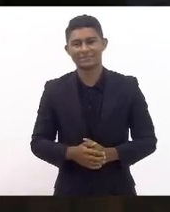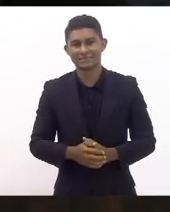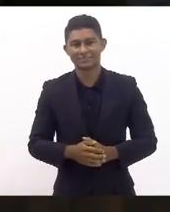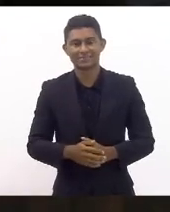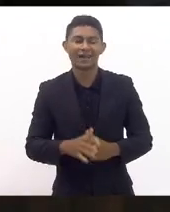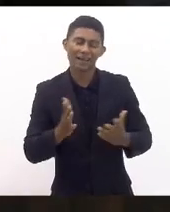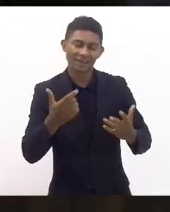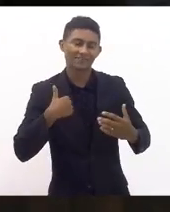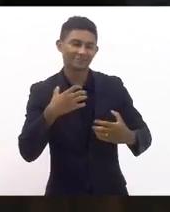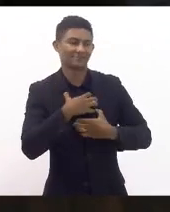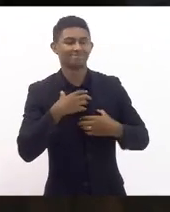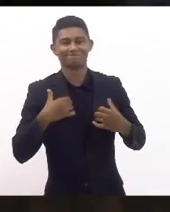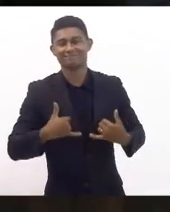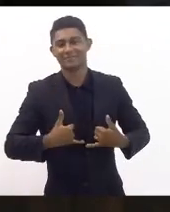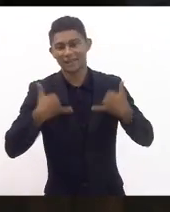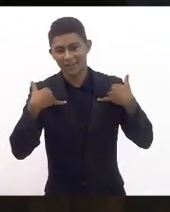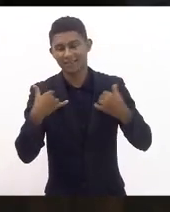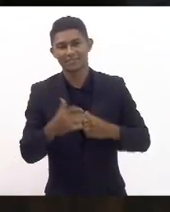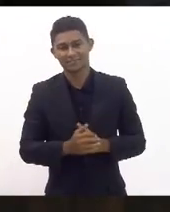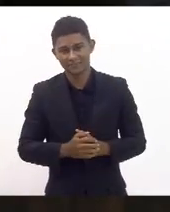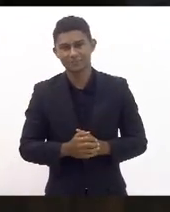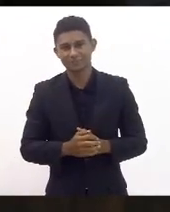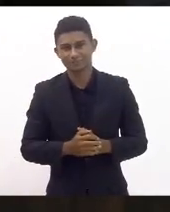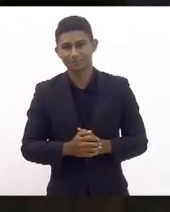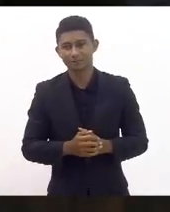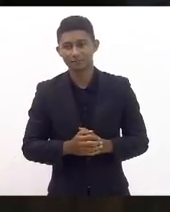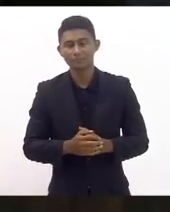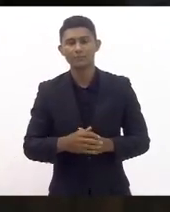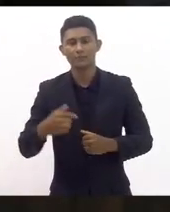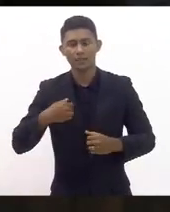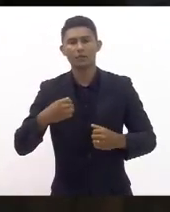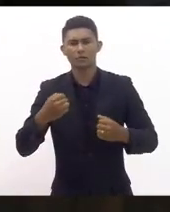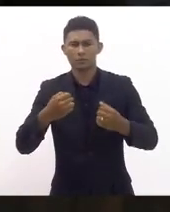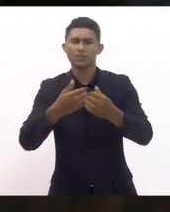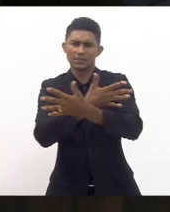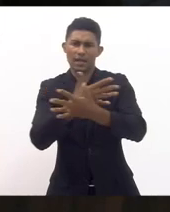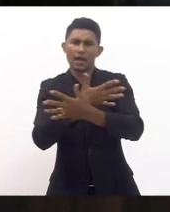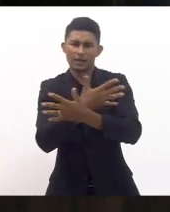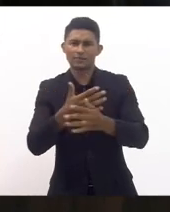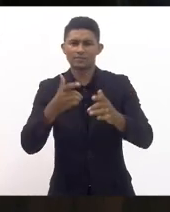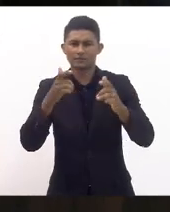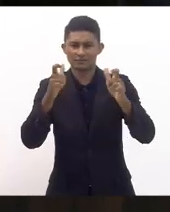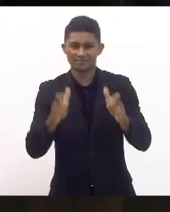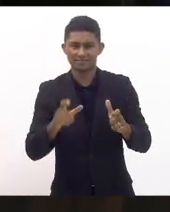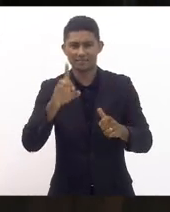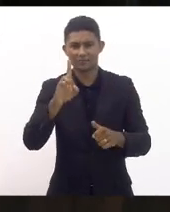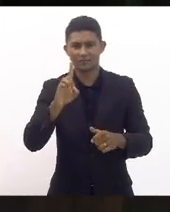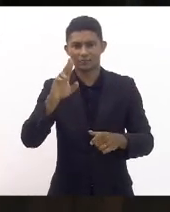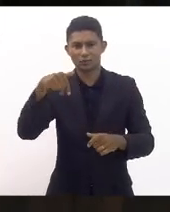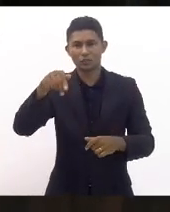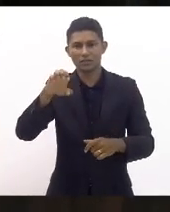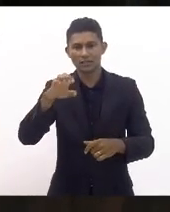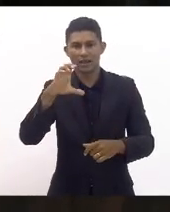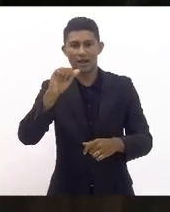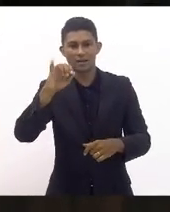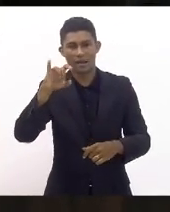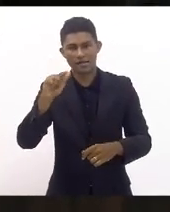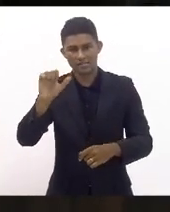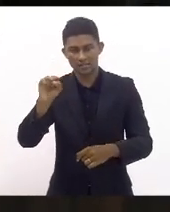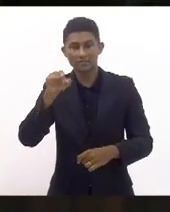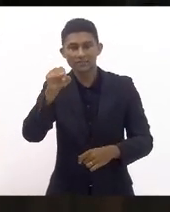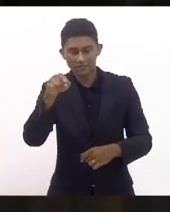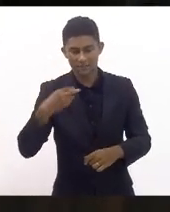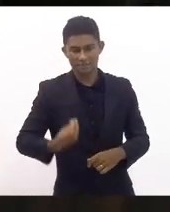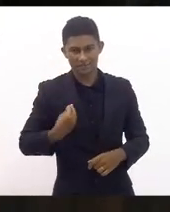honra. E onde eu vivo na cidade, moro como Duque de Caxias, é a cidade da logística,